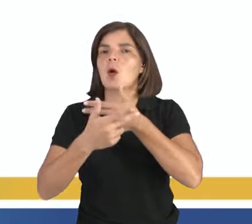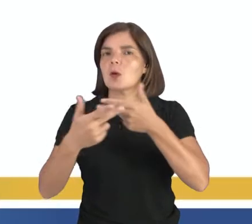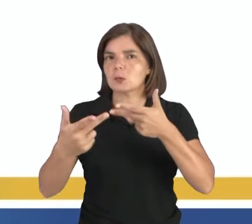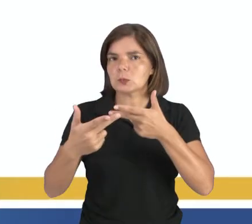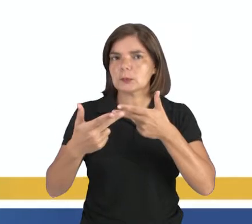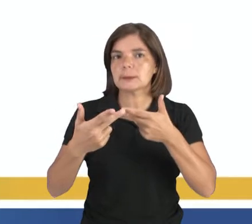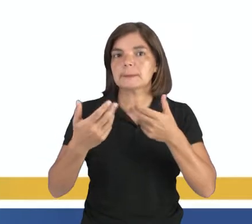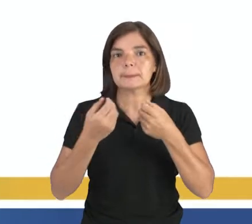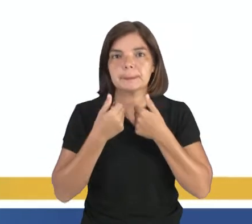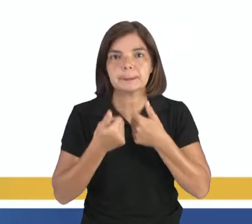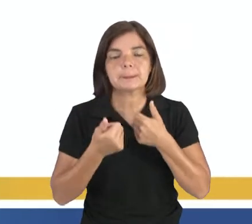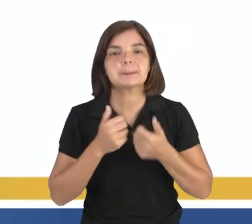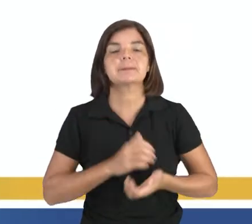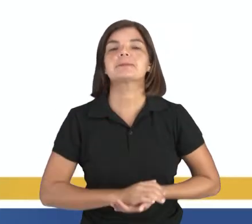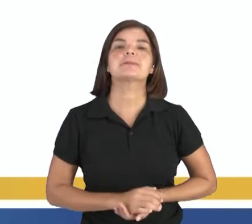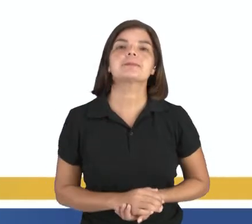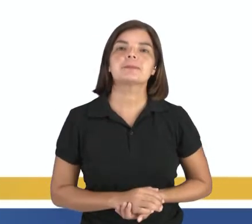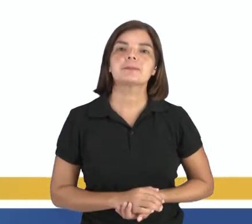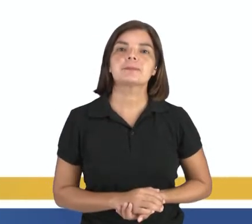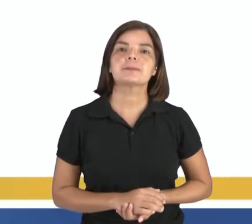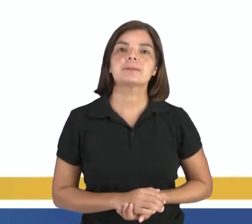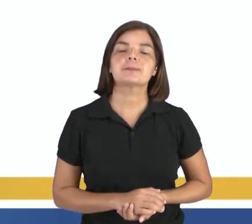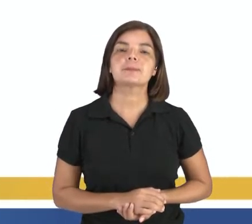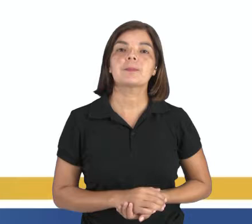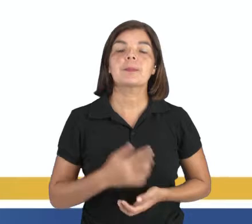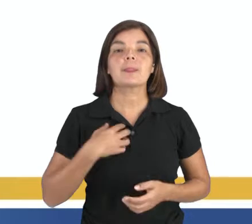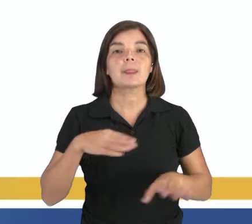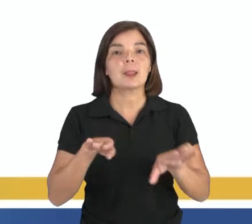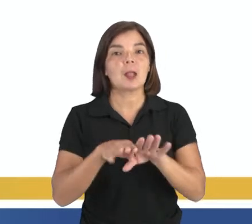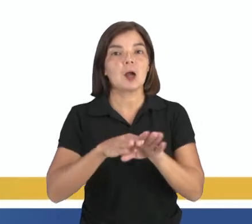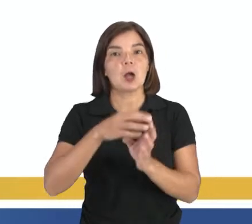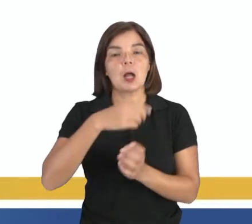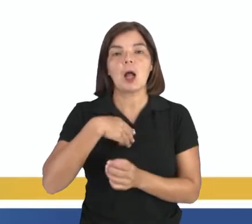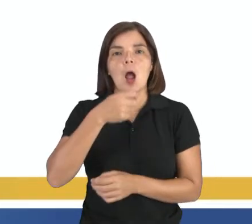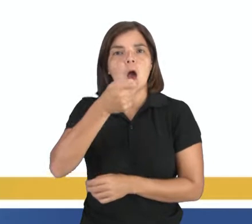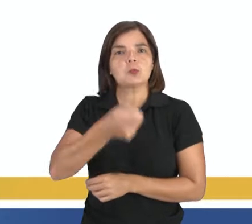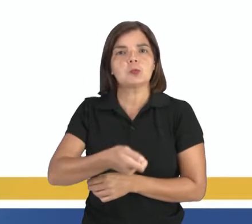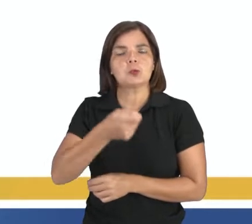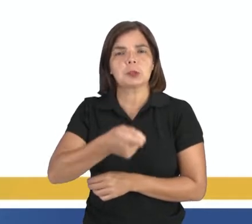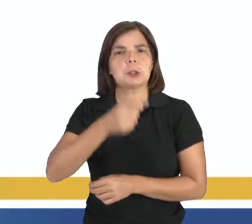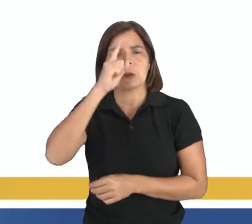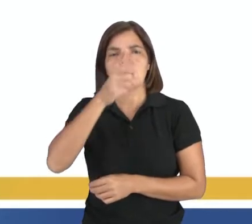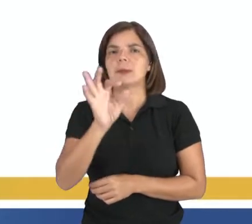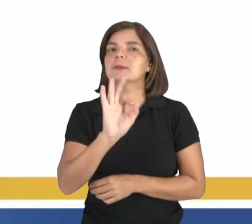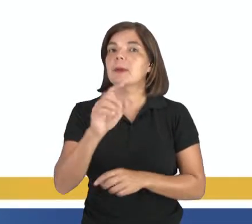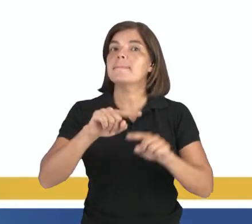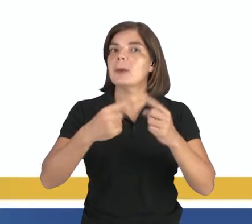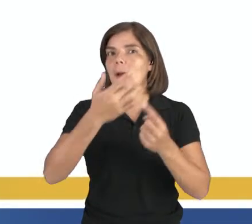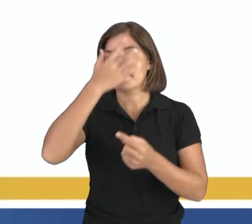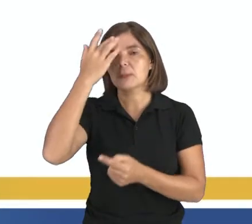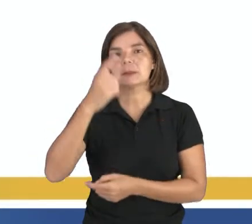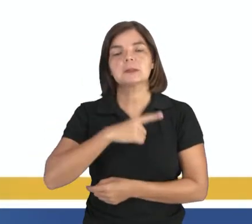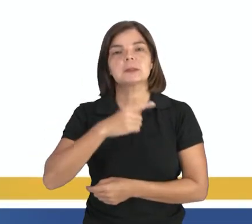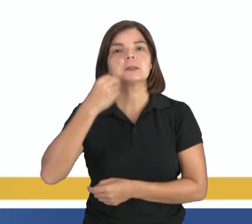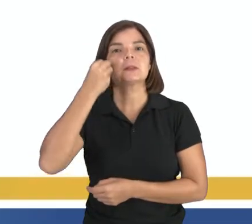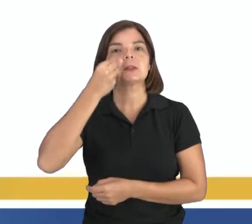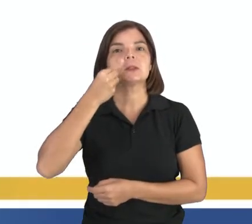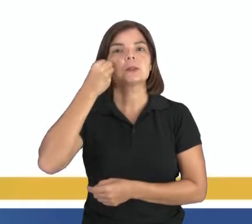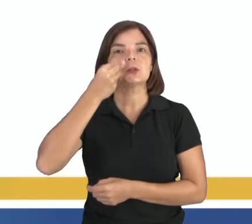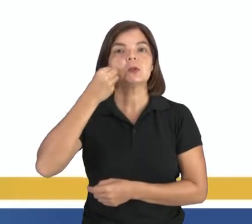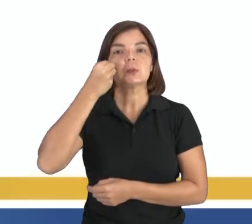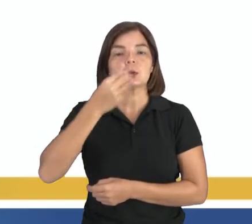assim nesse sentido, tá bom? A autoridade não é alguém que tem o poder de mandar, mas alguém que tem o quê? Que